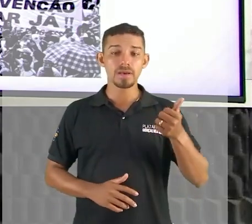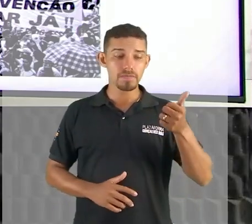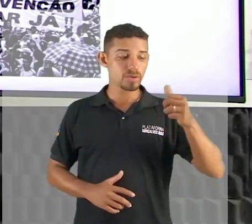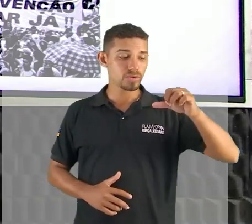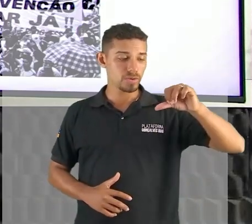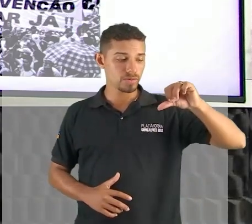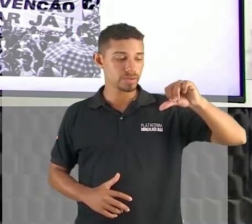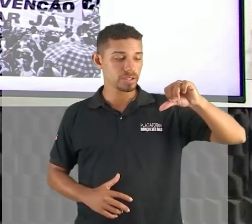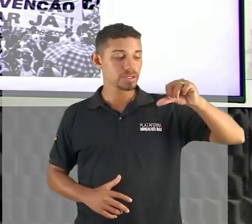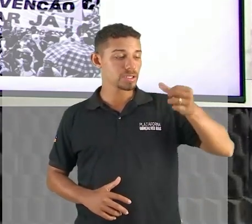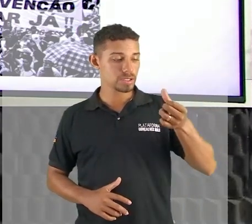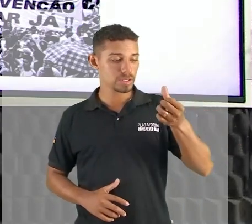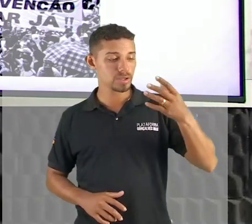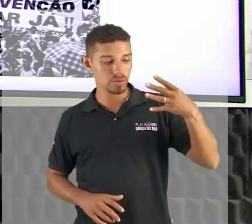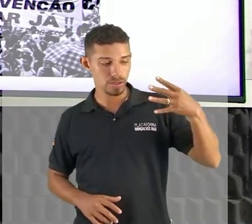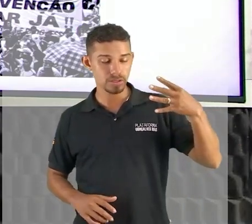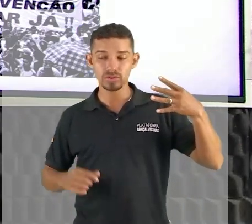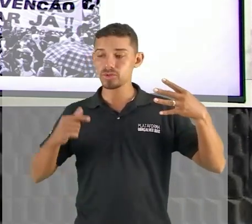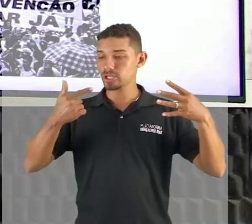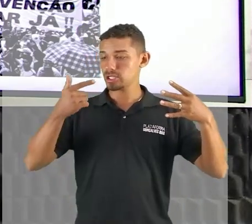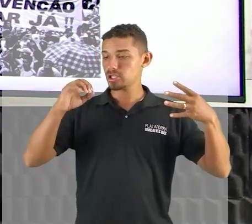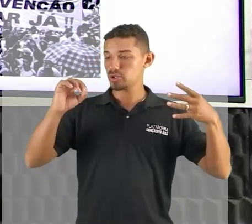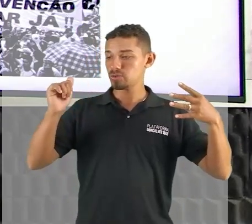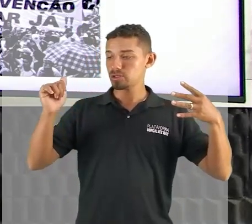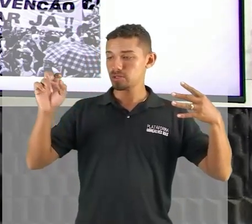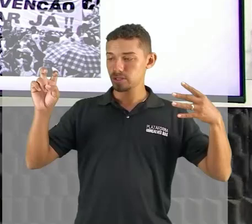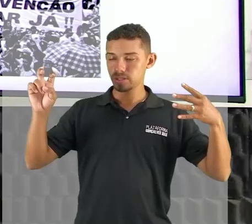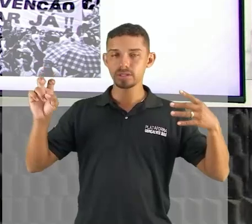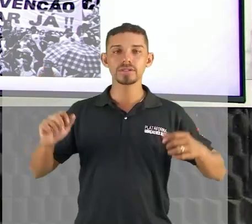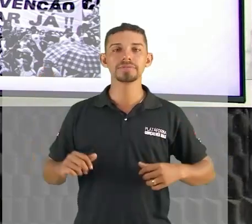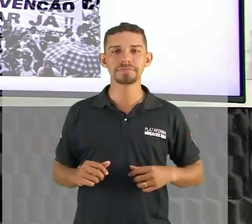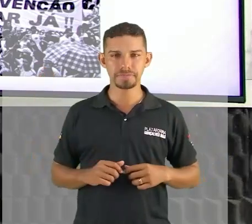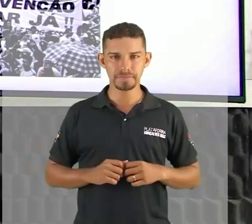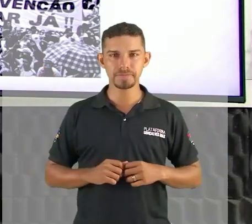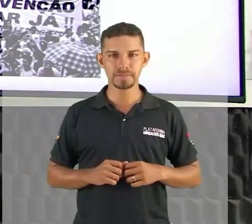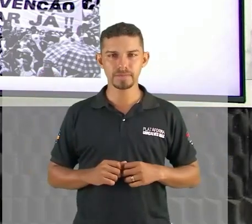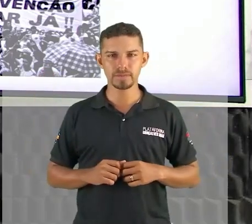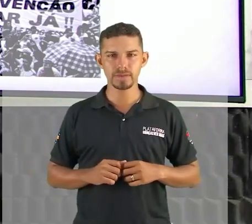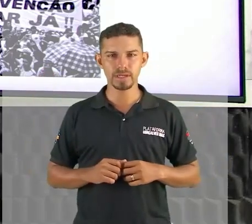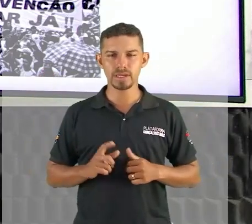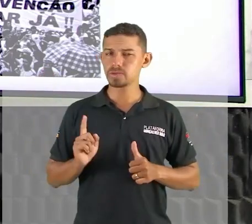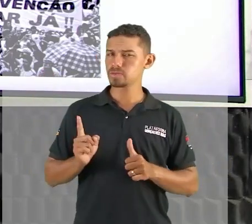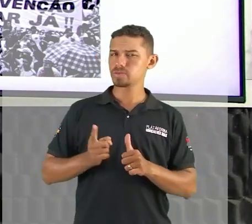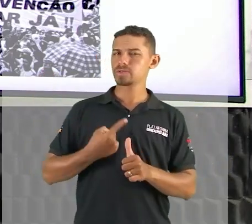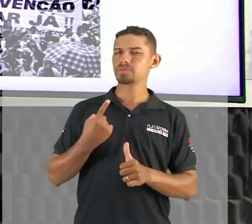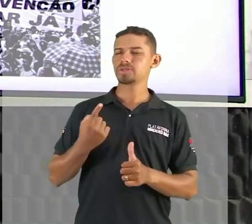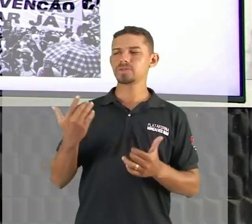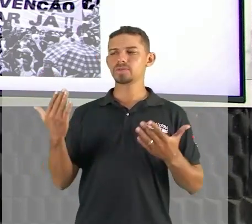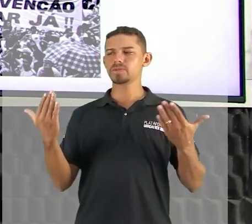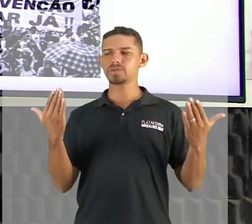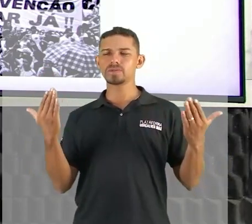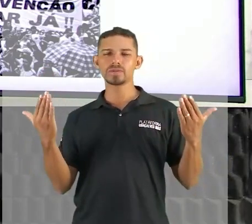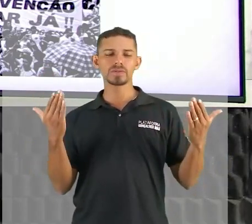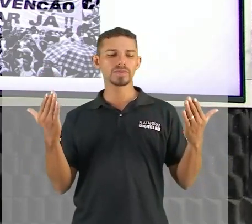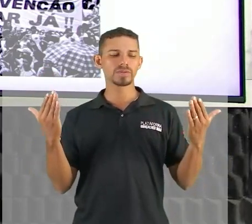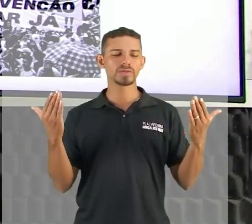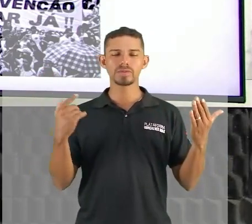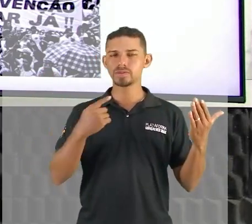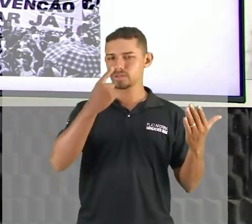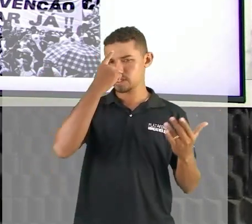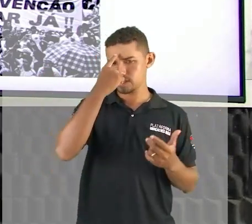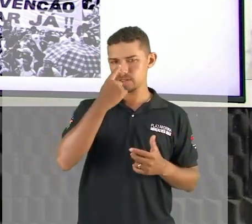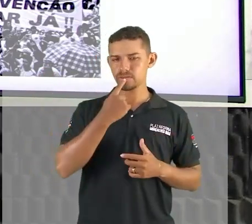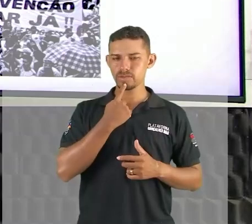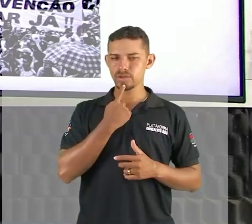64 e também em 2015. Então, o primeiro ponto aqui dessa questão é analisar as